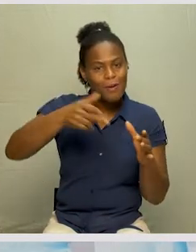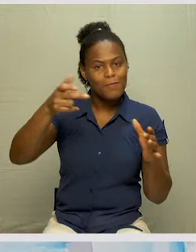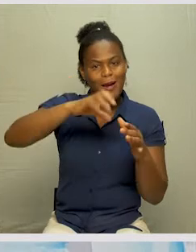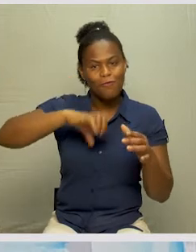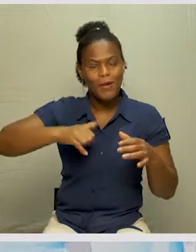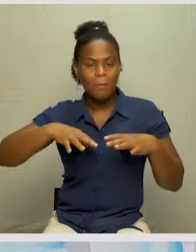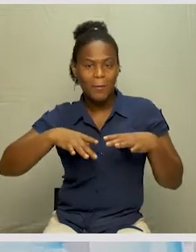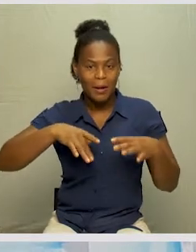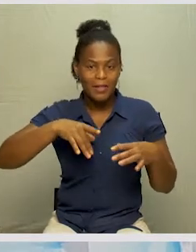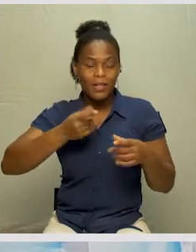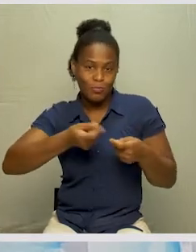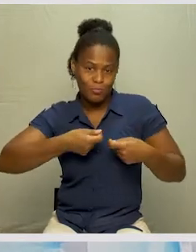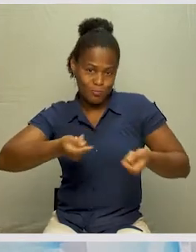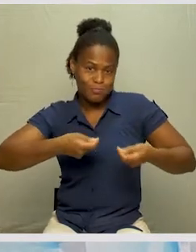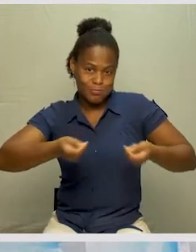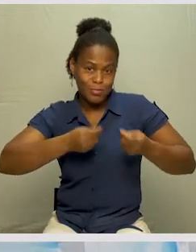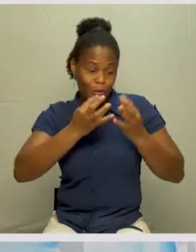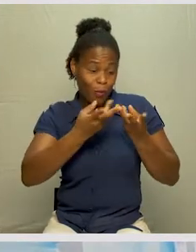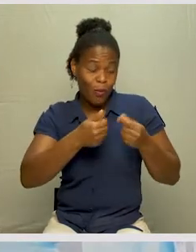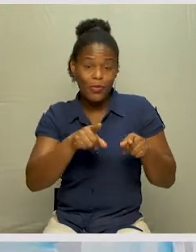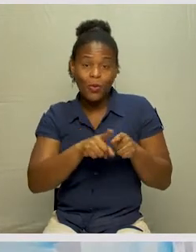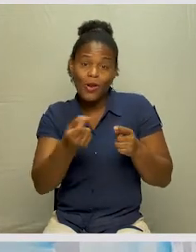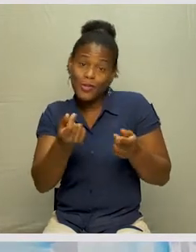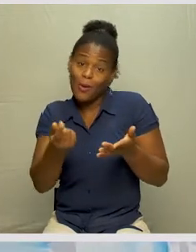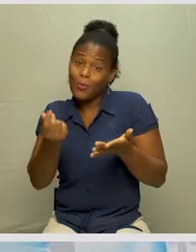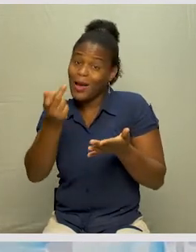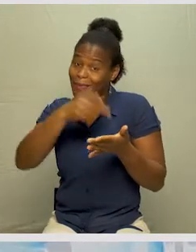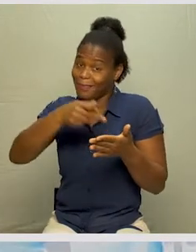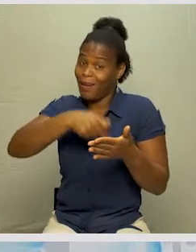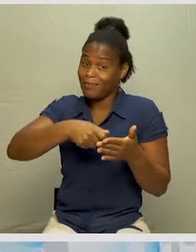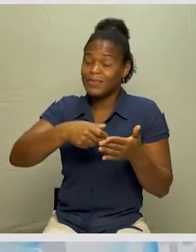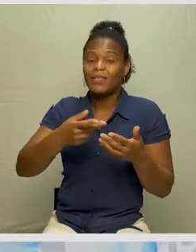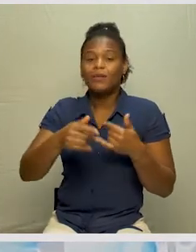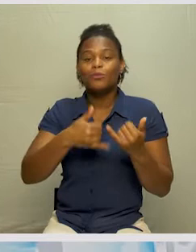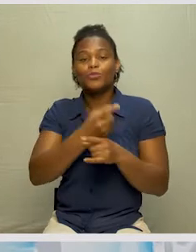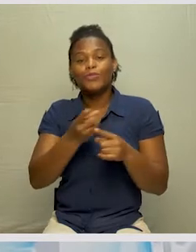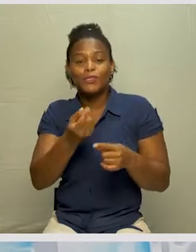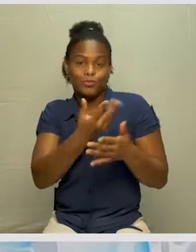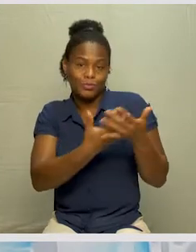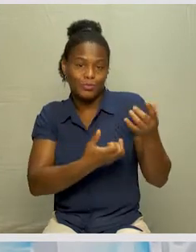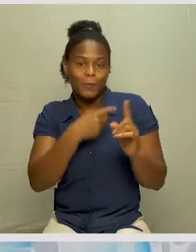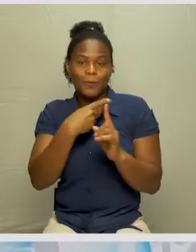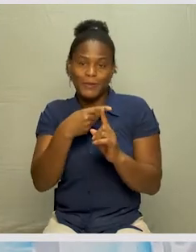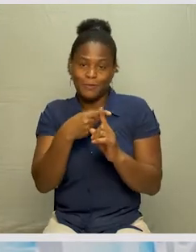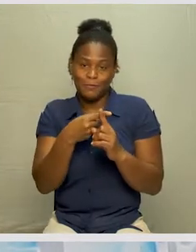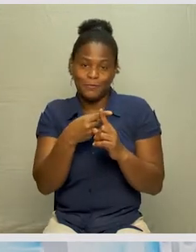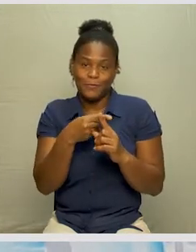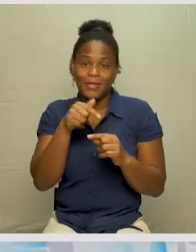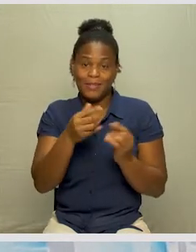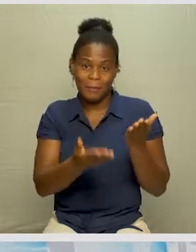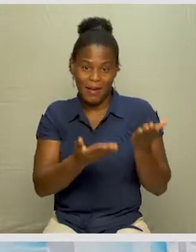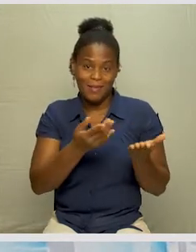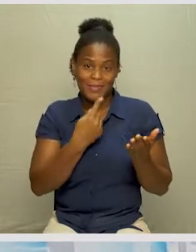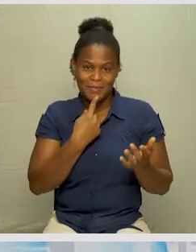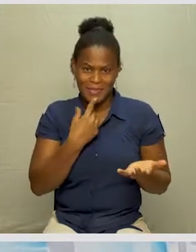no nosso país, as despesas contabilizam-se aqui como crédito, daí o saldo positivo